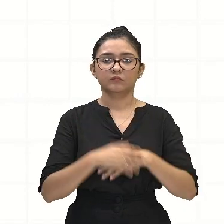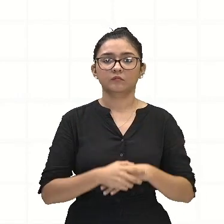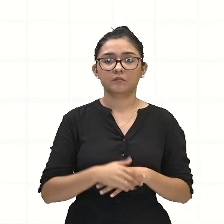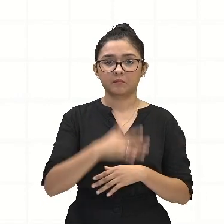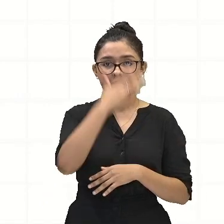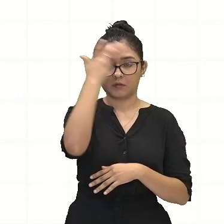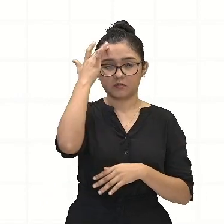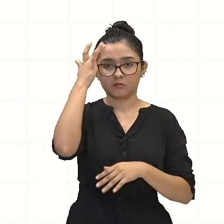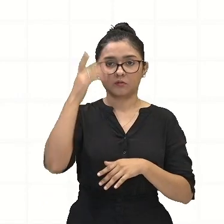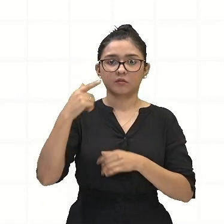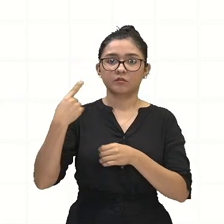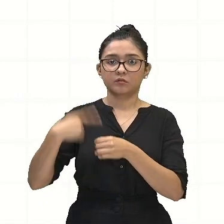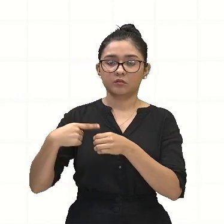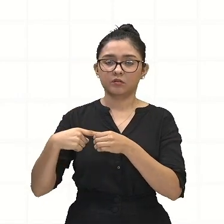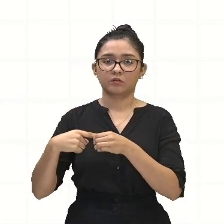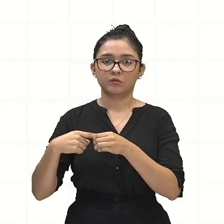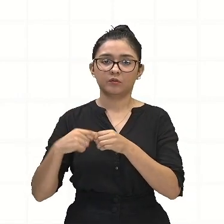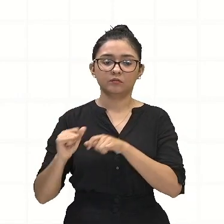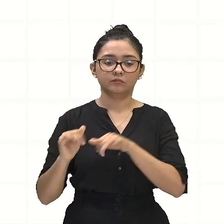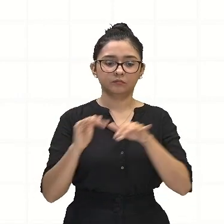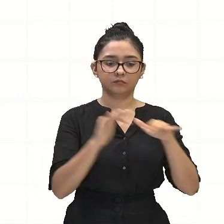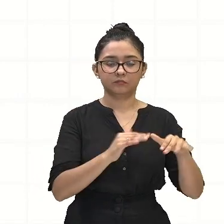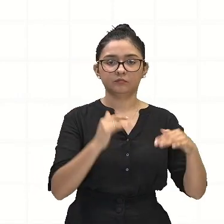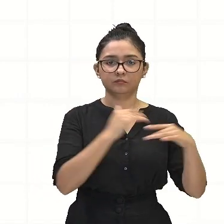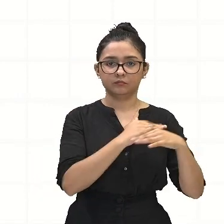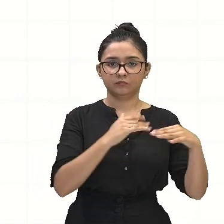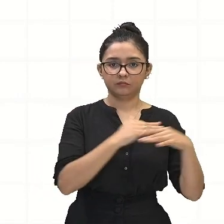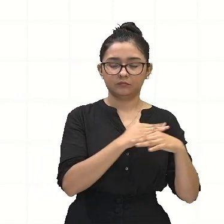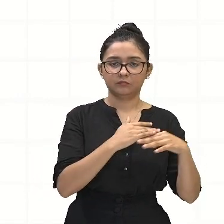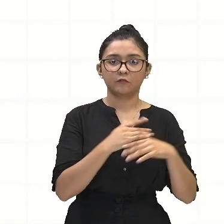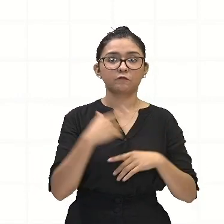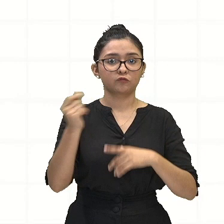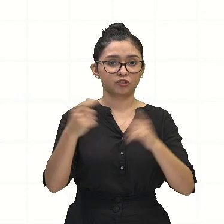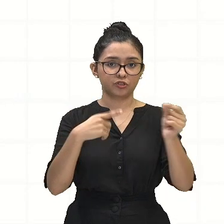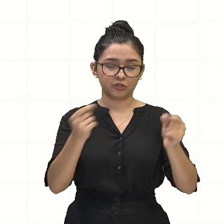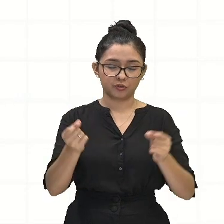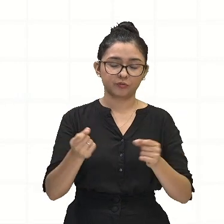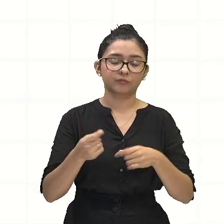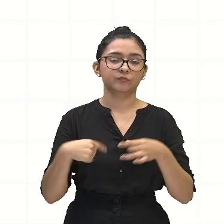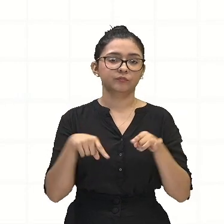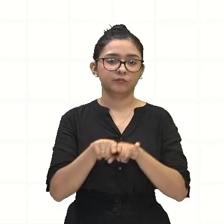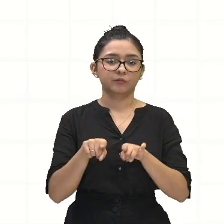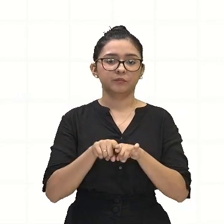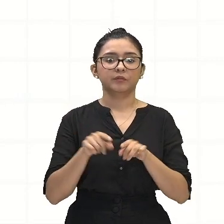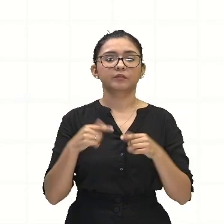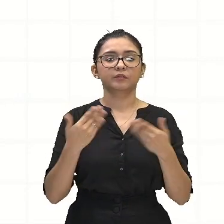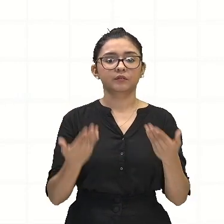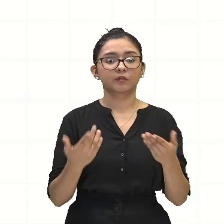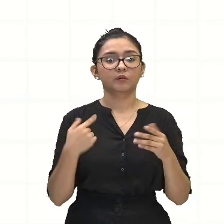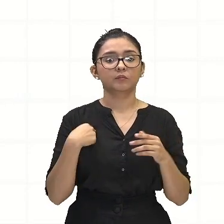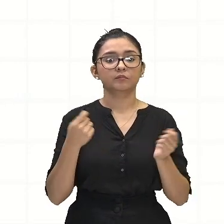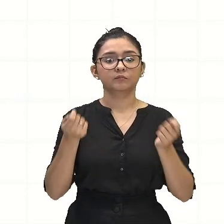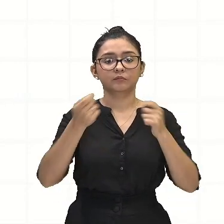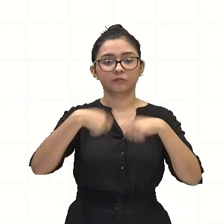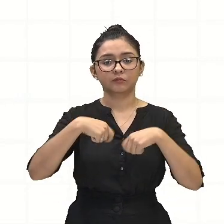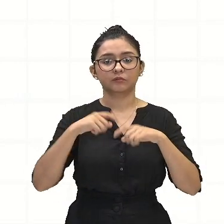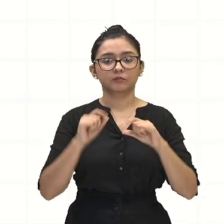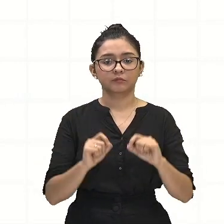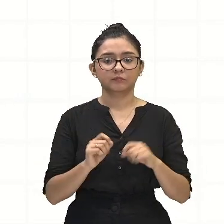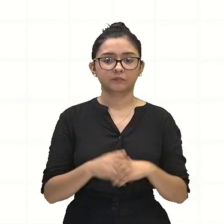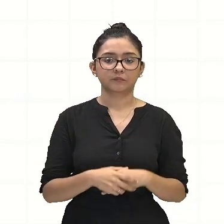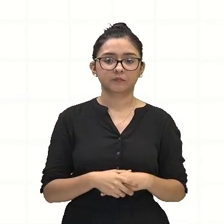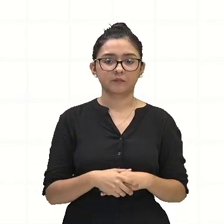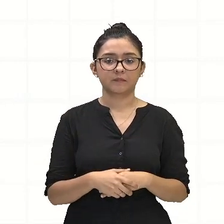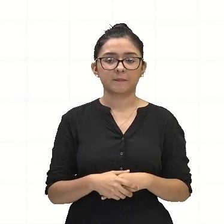cidades, muitos dos quais escapando dos domínios feudais. Esse movimento contribuiu gradualmente